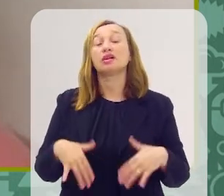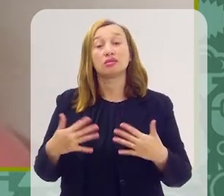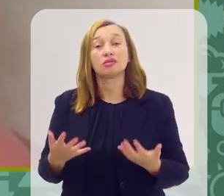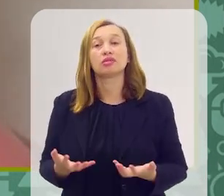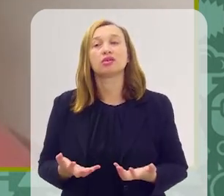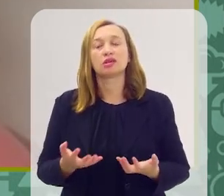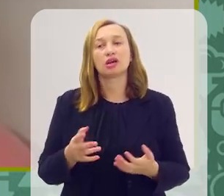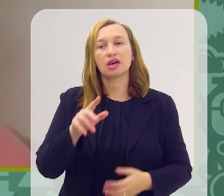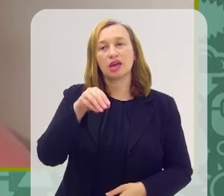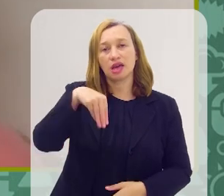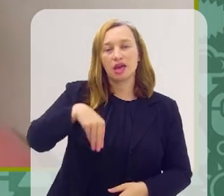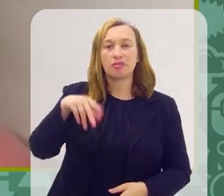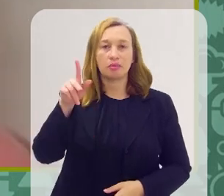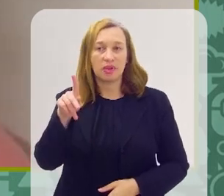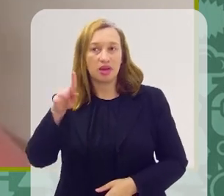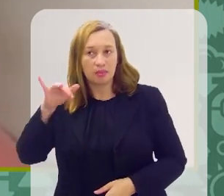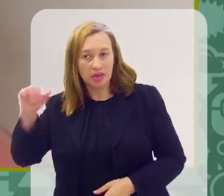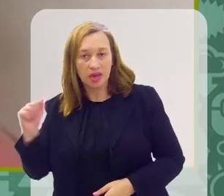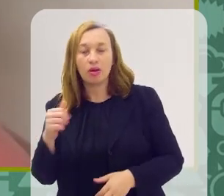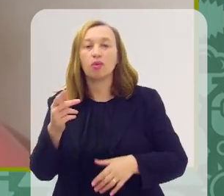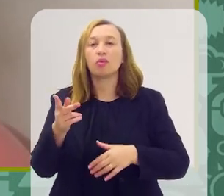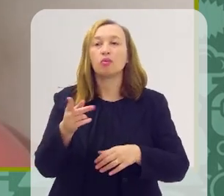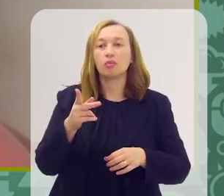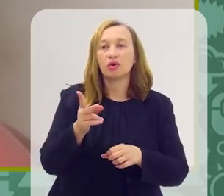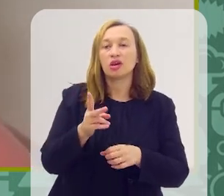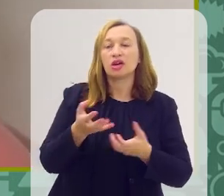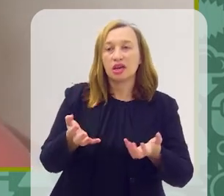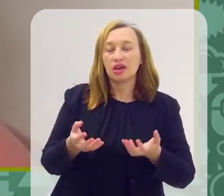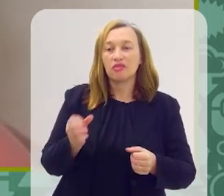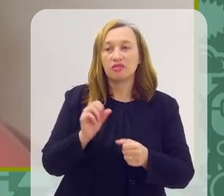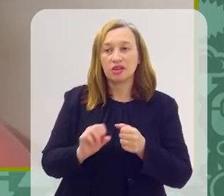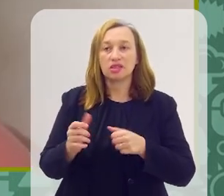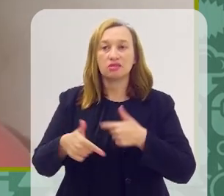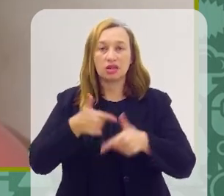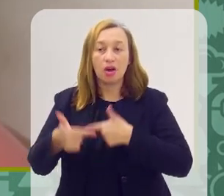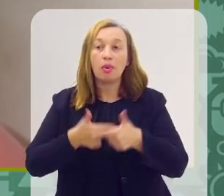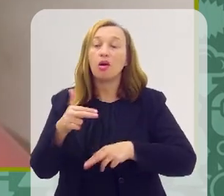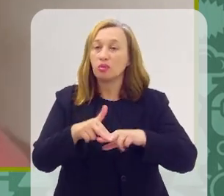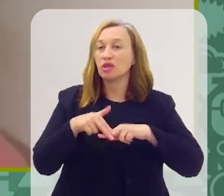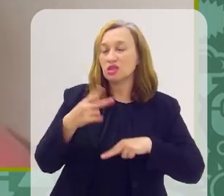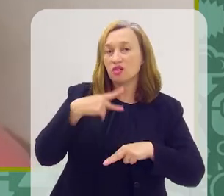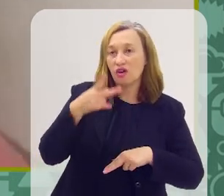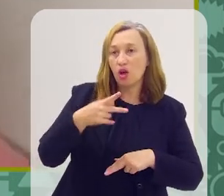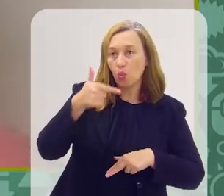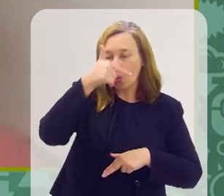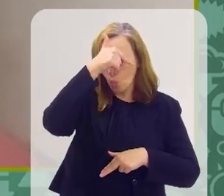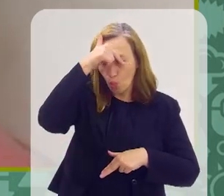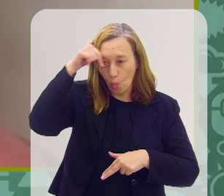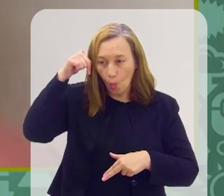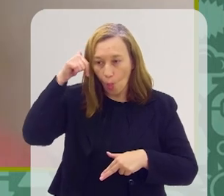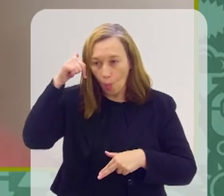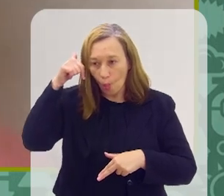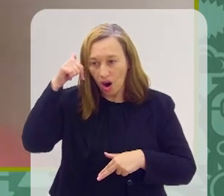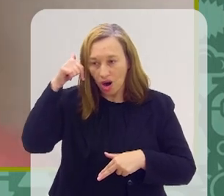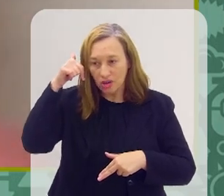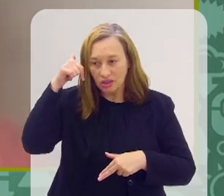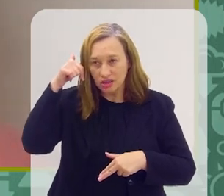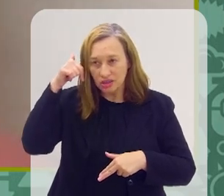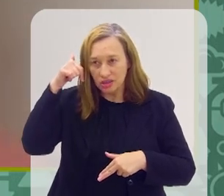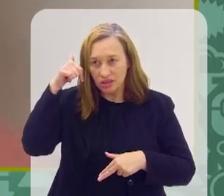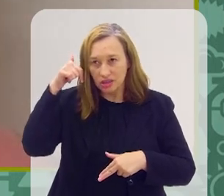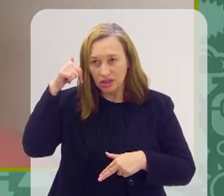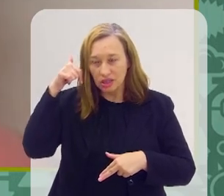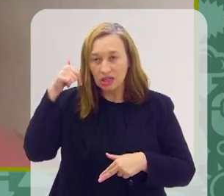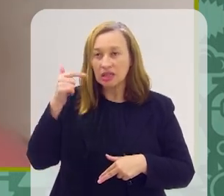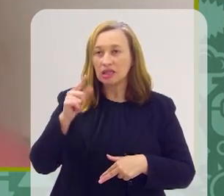mais afetuosa. É isso que a MPB procura fazer dentro do seu trabalho. Por isso que eu digo, mente vazia, que é um outro